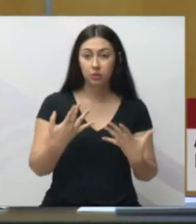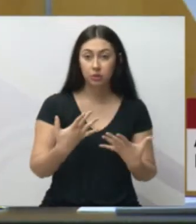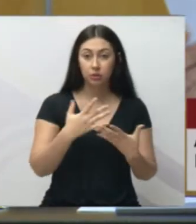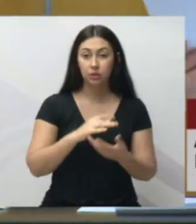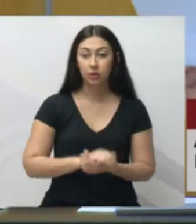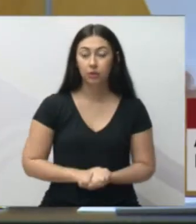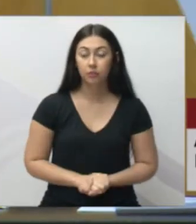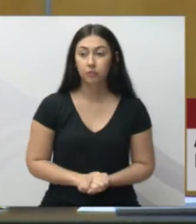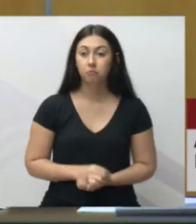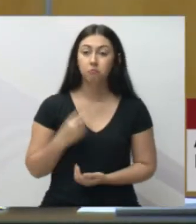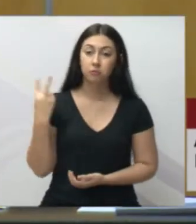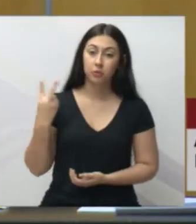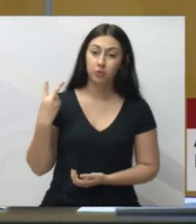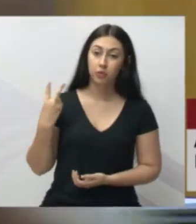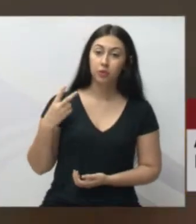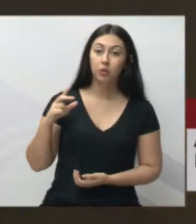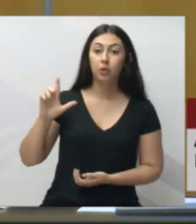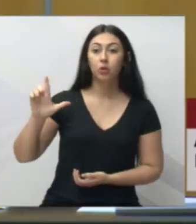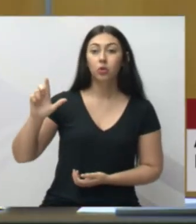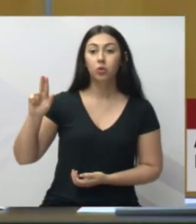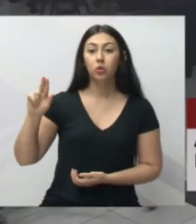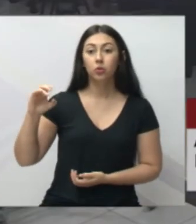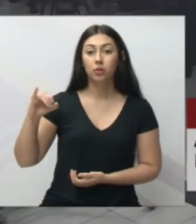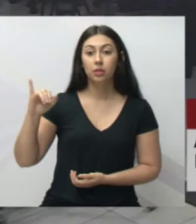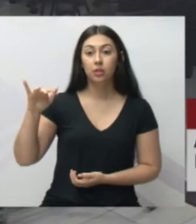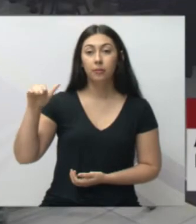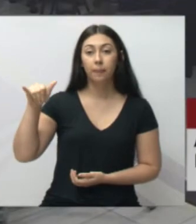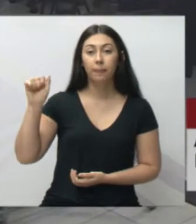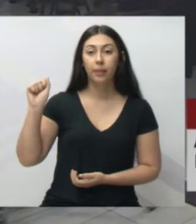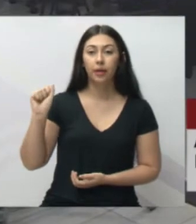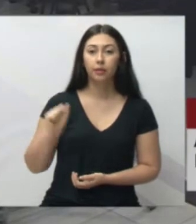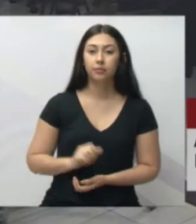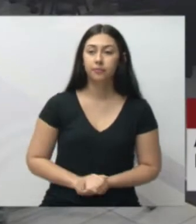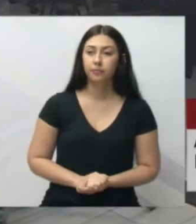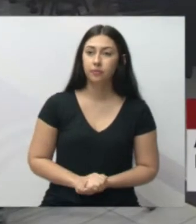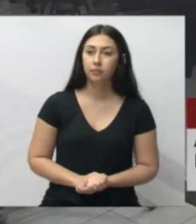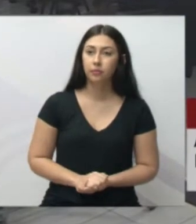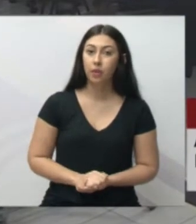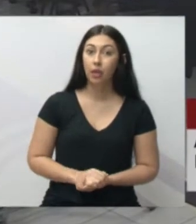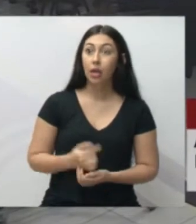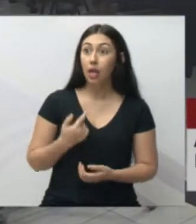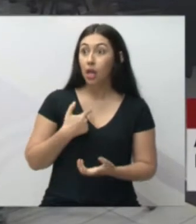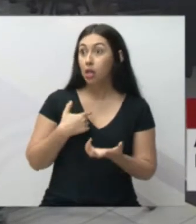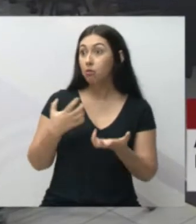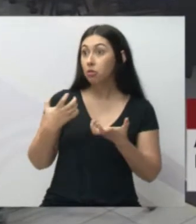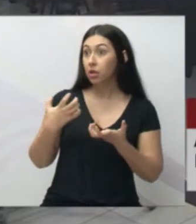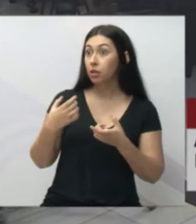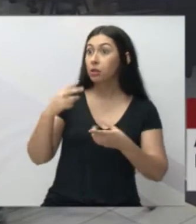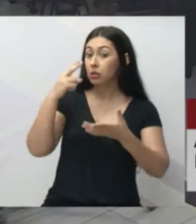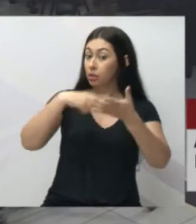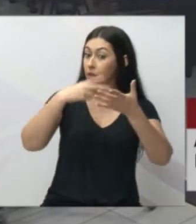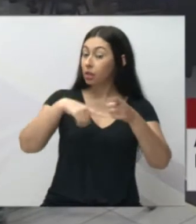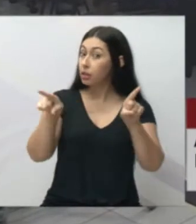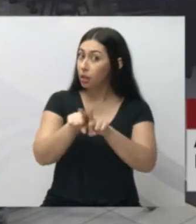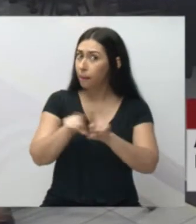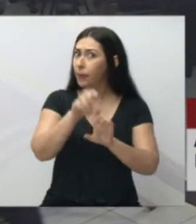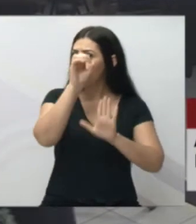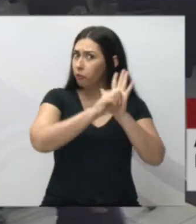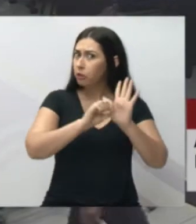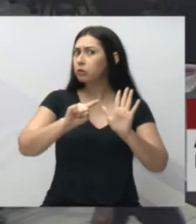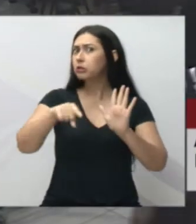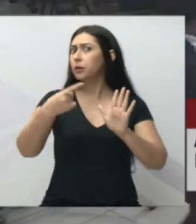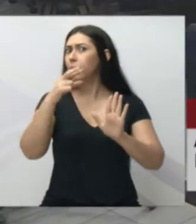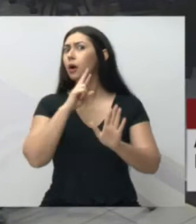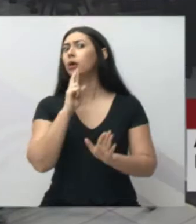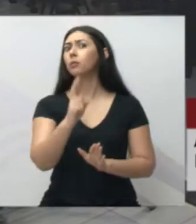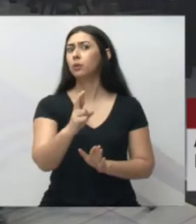da vereadora Lucimar Ponciano. Então, por questão de ordem, para o pessoal entender o teor do ofício, eu gostaria que o senhor lesse o ofício também, daí depois a resposta.